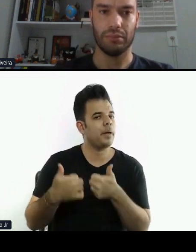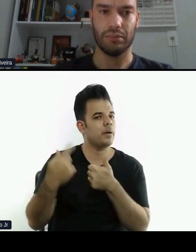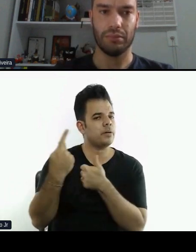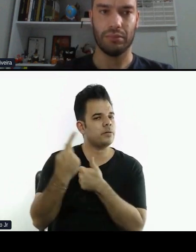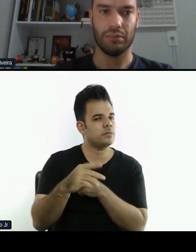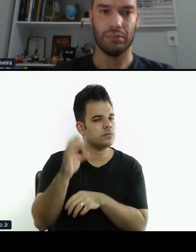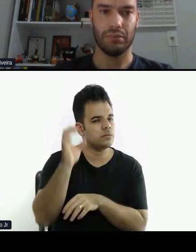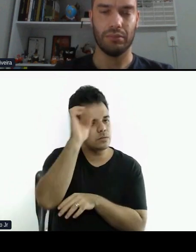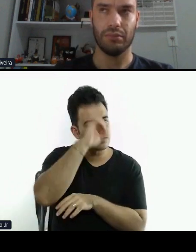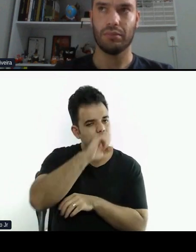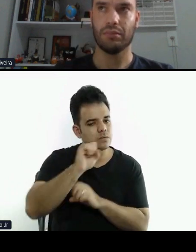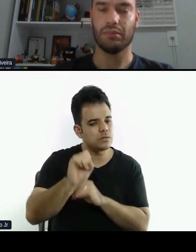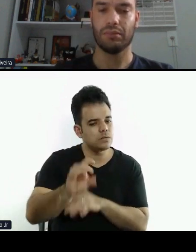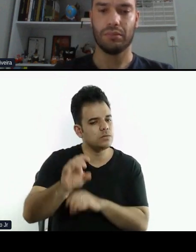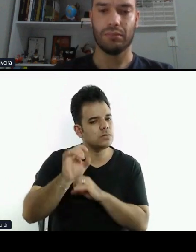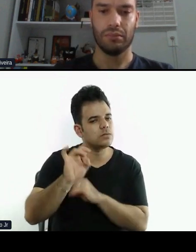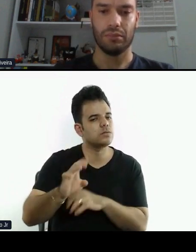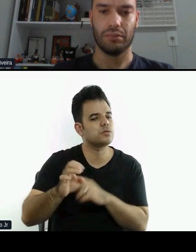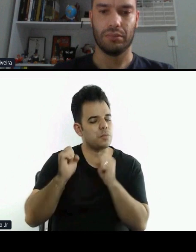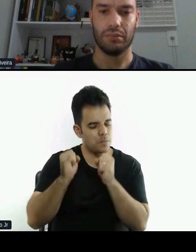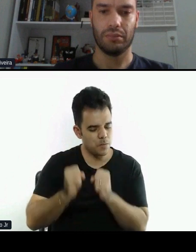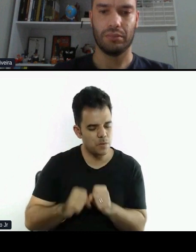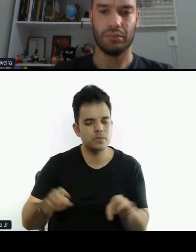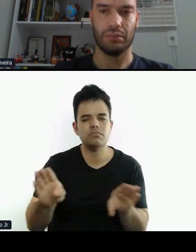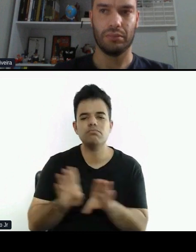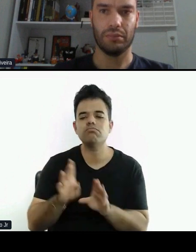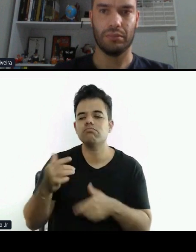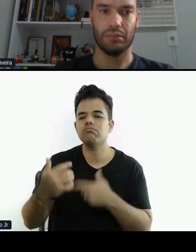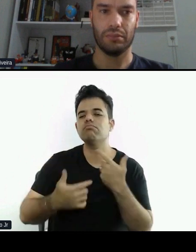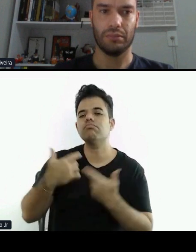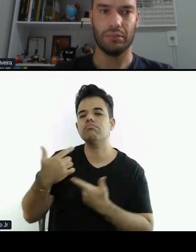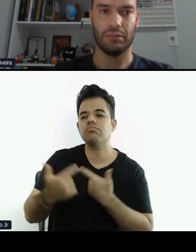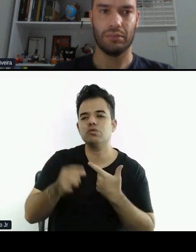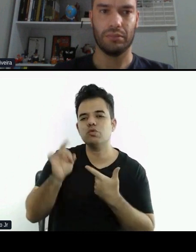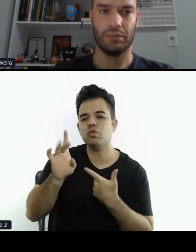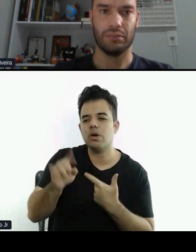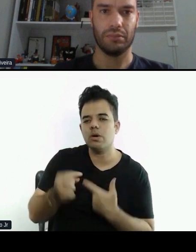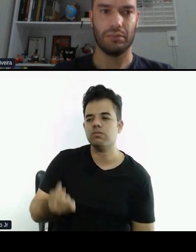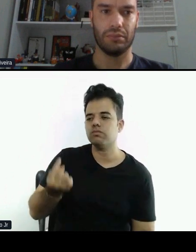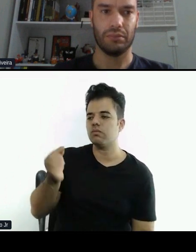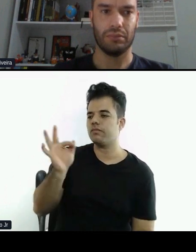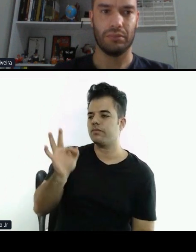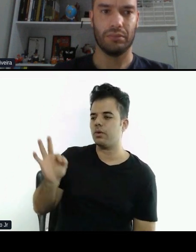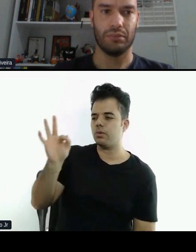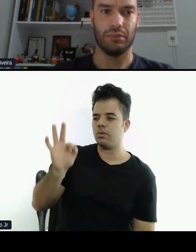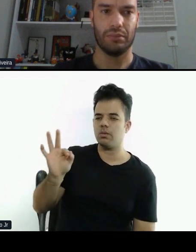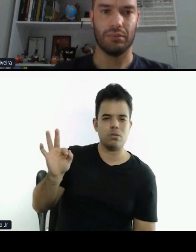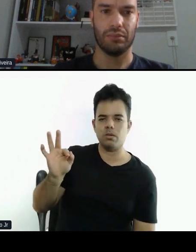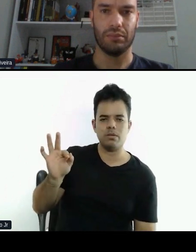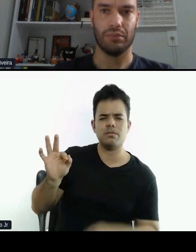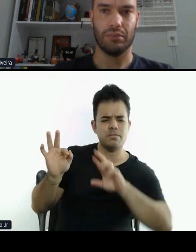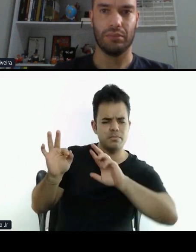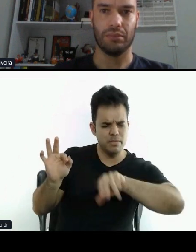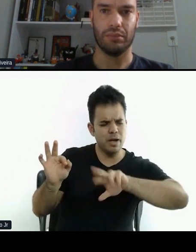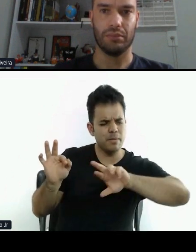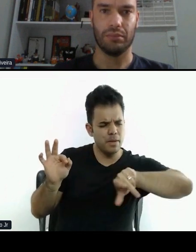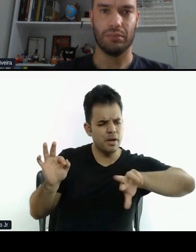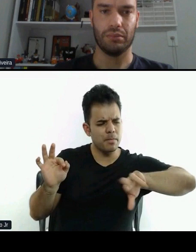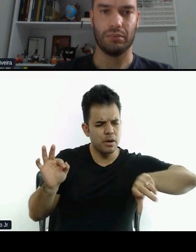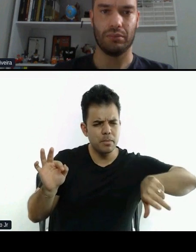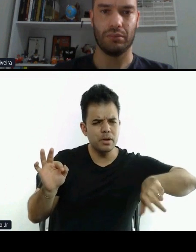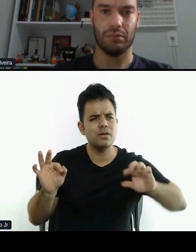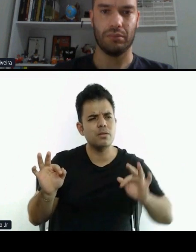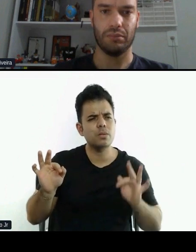e possam estar trabalhando não só nas faculdades, até mesmo, se você imaginar, lá